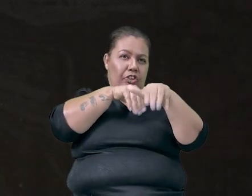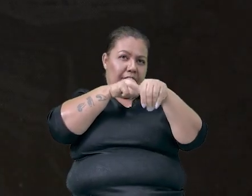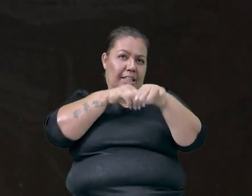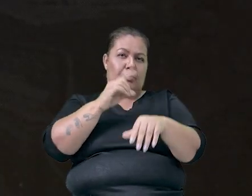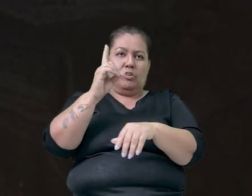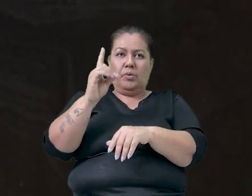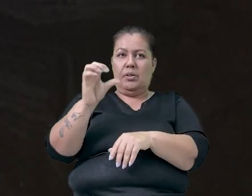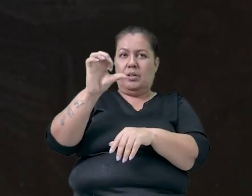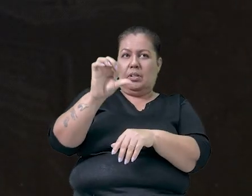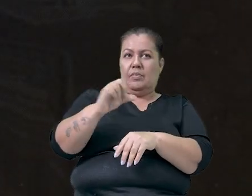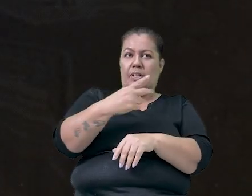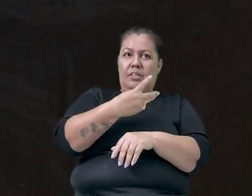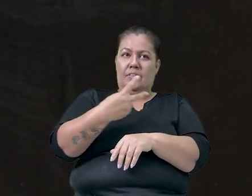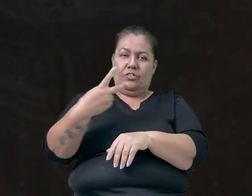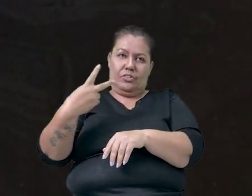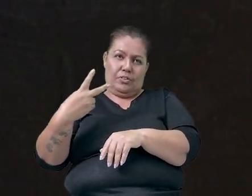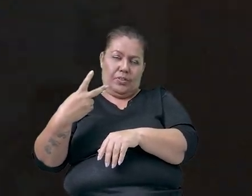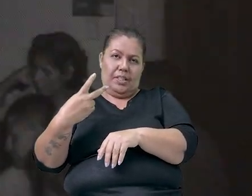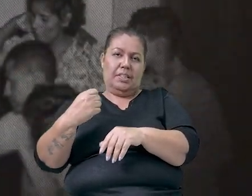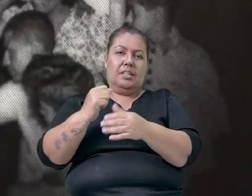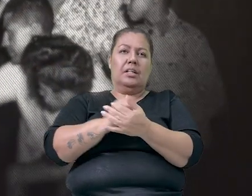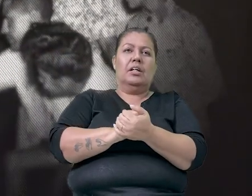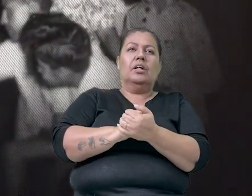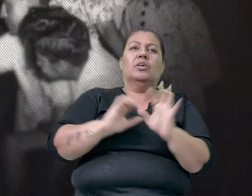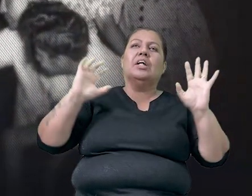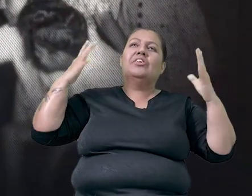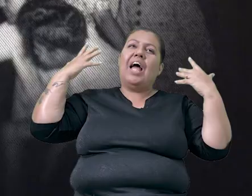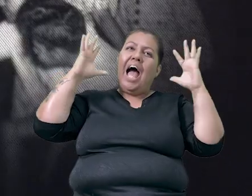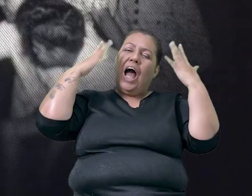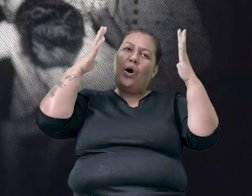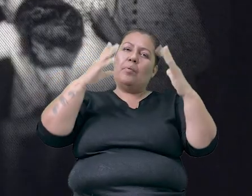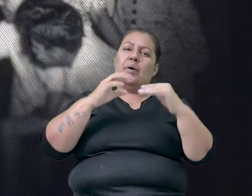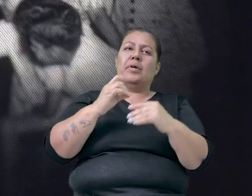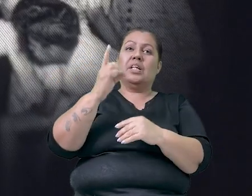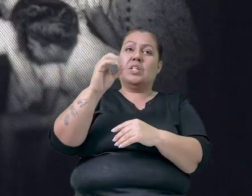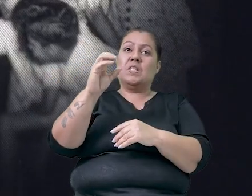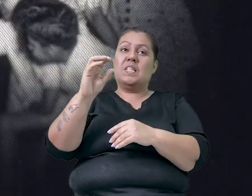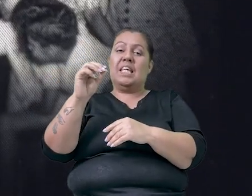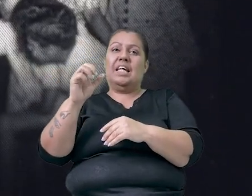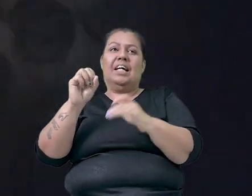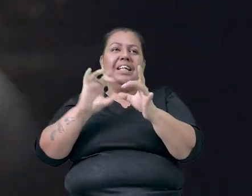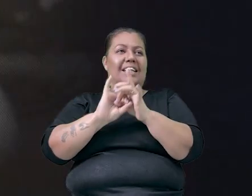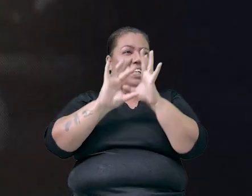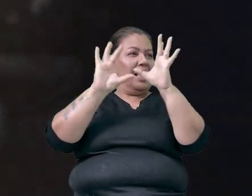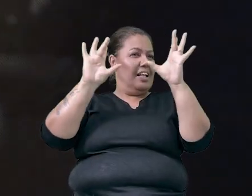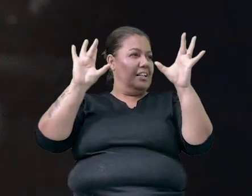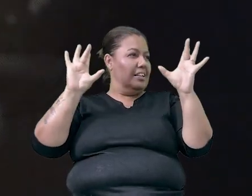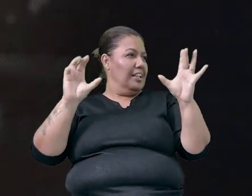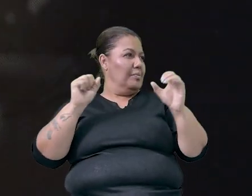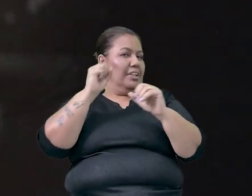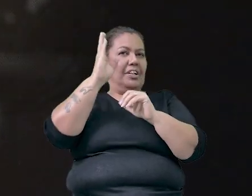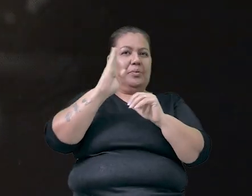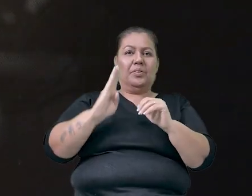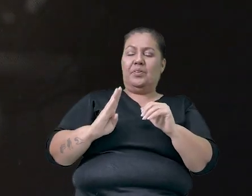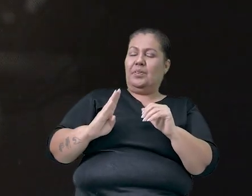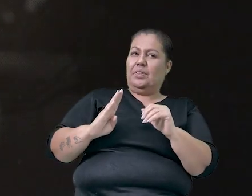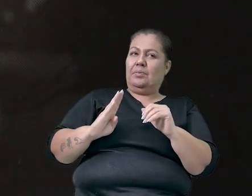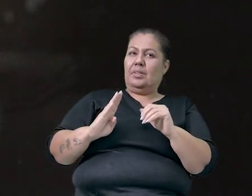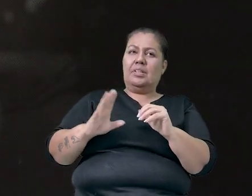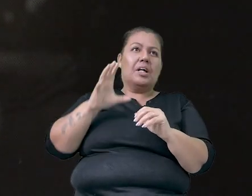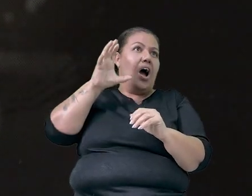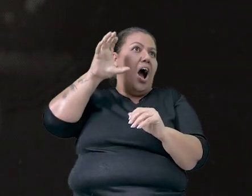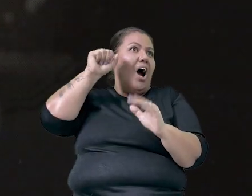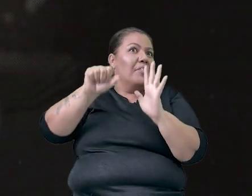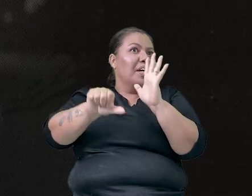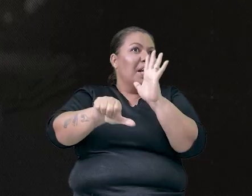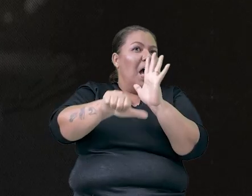de 1922, durante a comemoração do centenário da independência. Foi quando os brasileiros